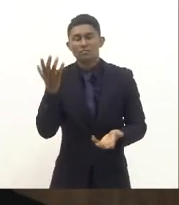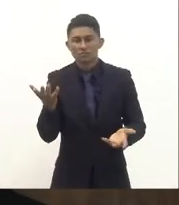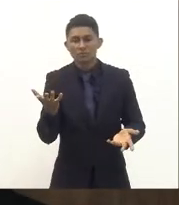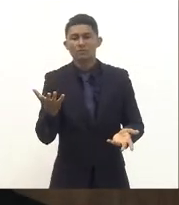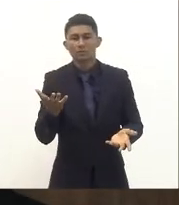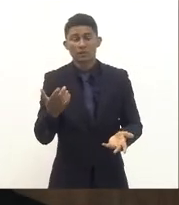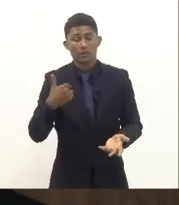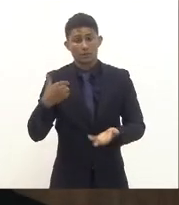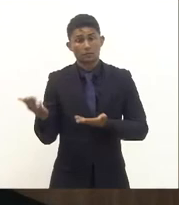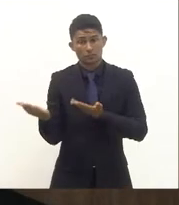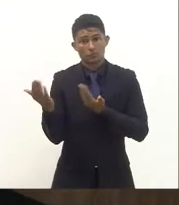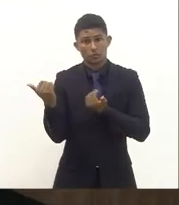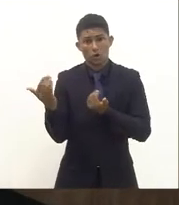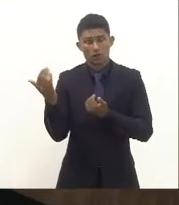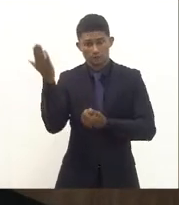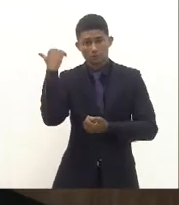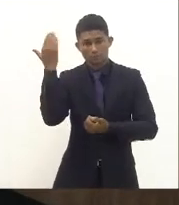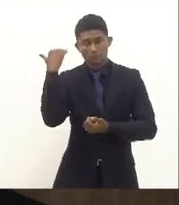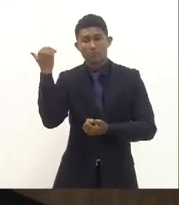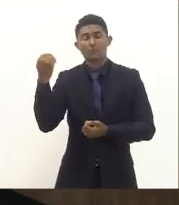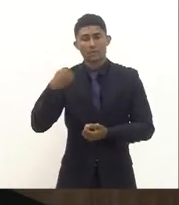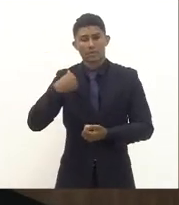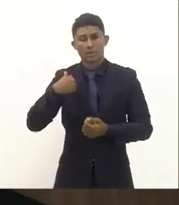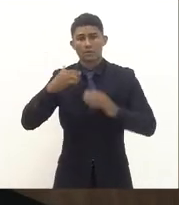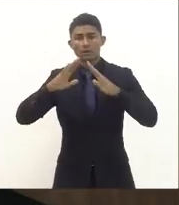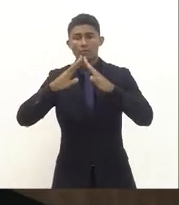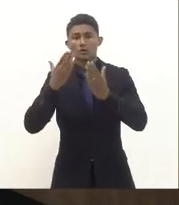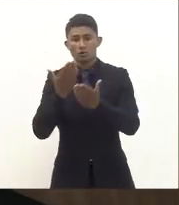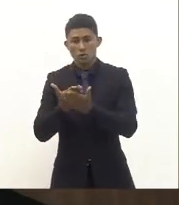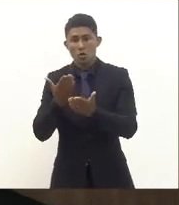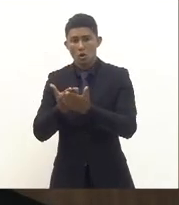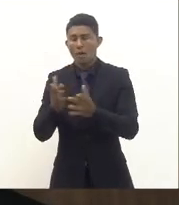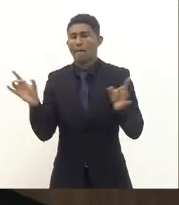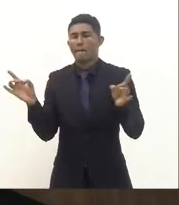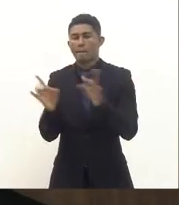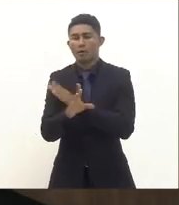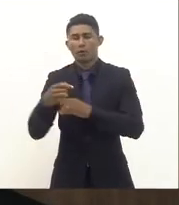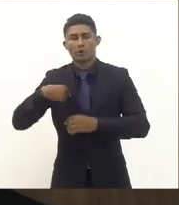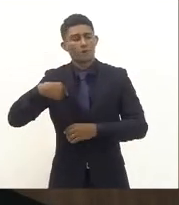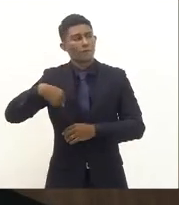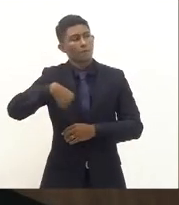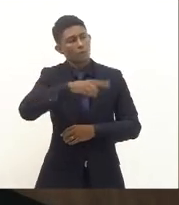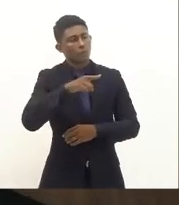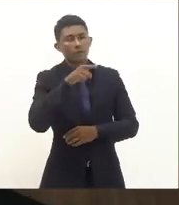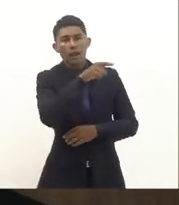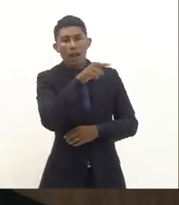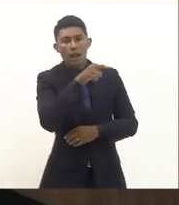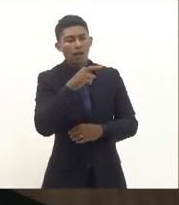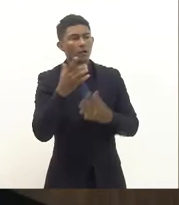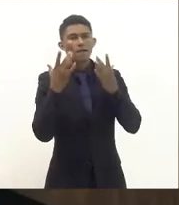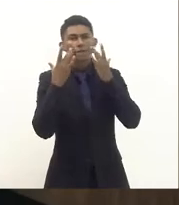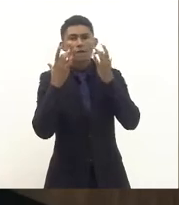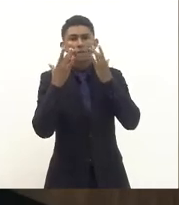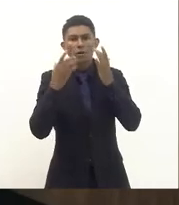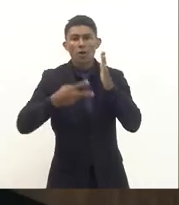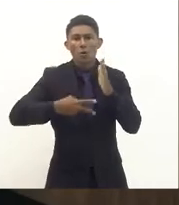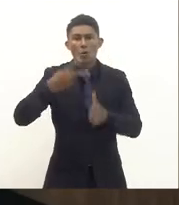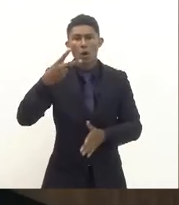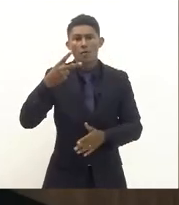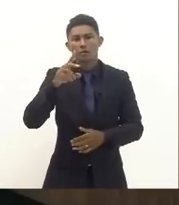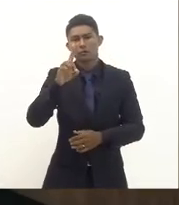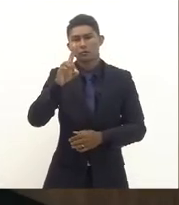mesmo Enquanto jovem tive experiências de sair da minha escola e para o Vidigal assistir Dois tô IFC quem diria